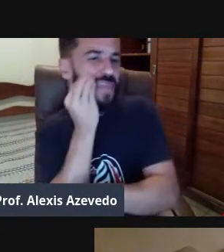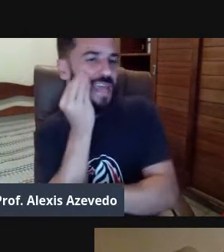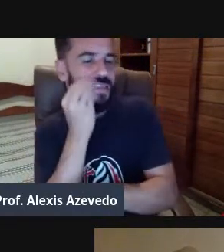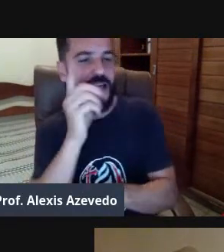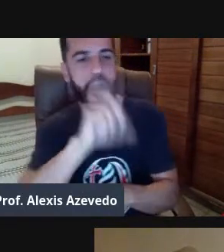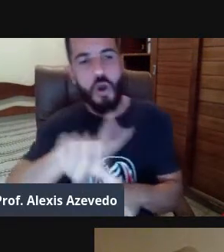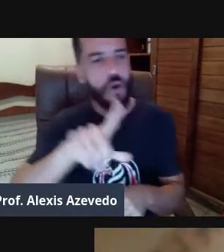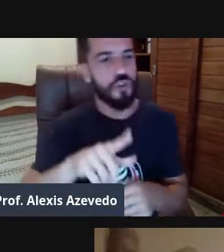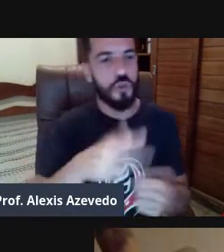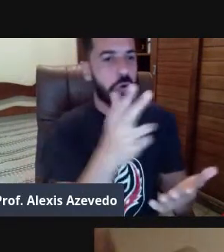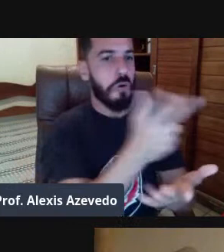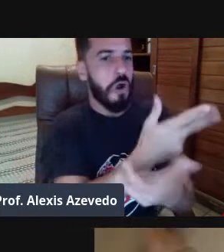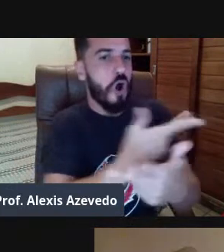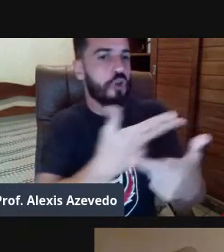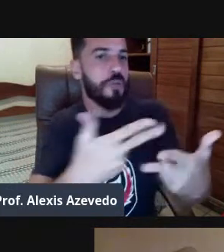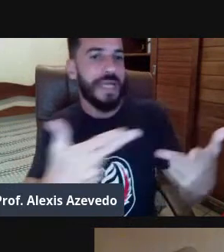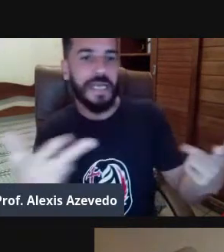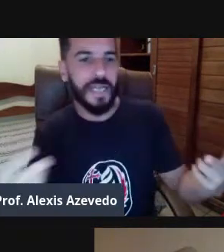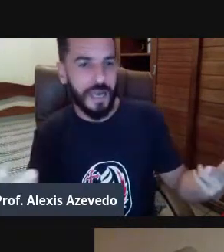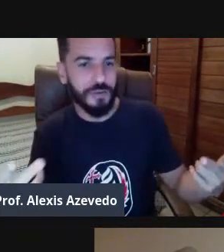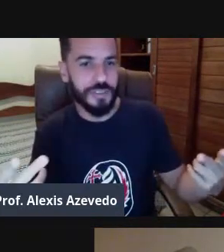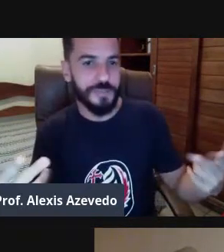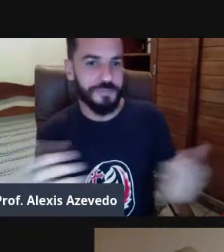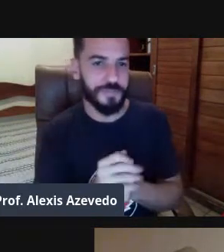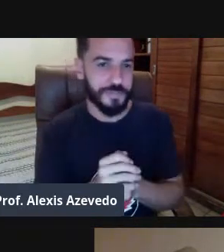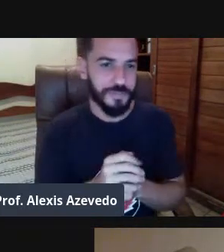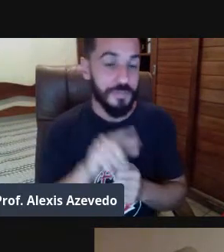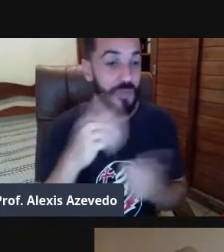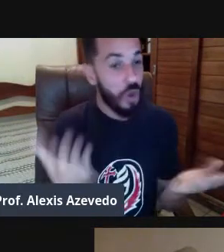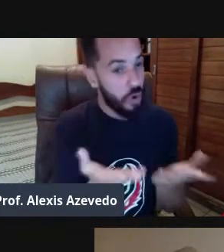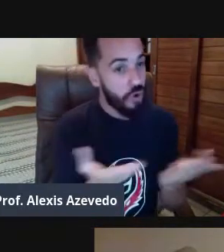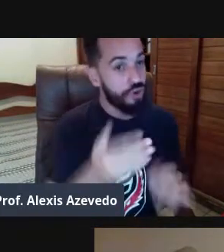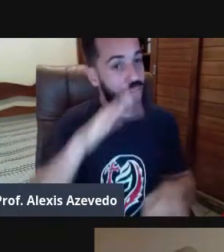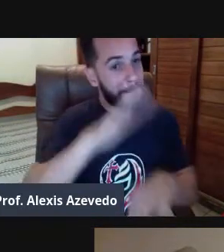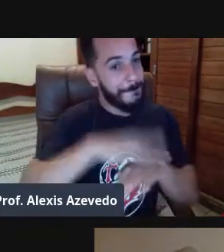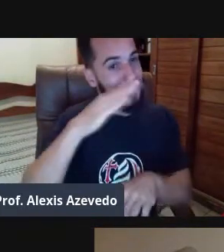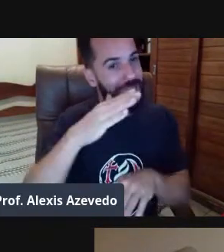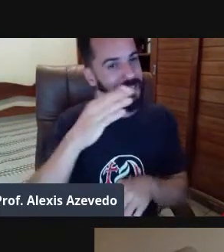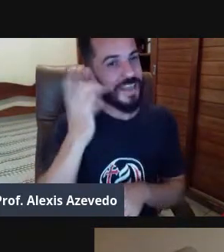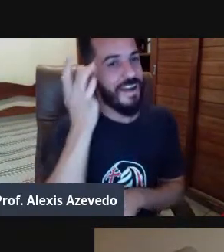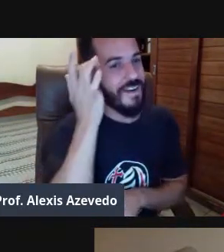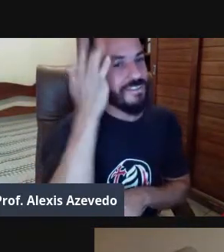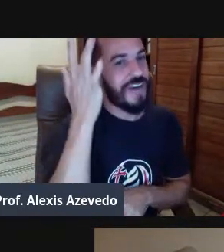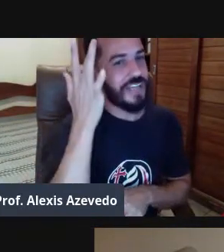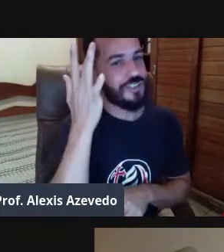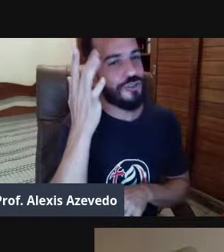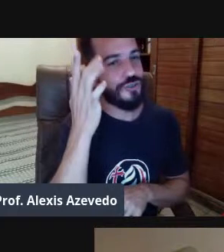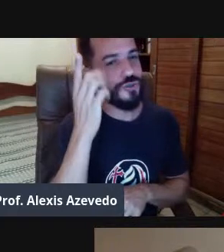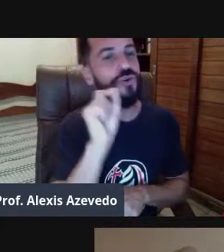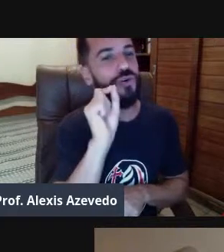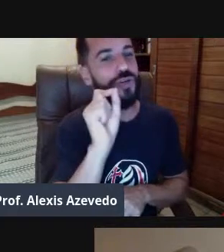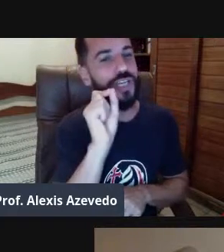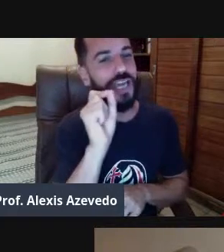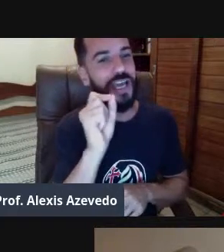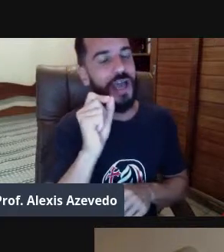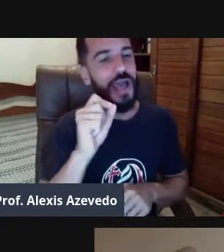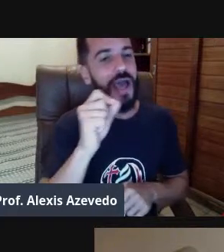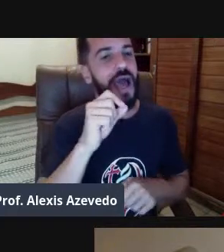outro material. Hoje, a facilidade das mídias, né? O importante é você